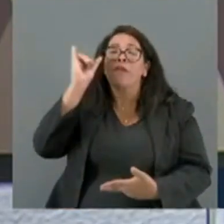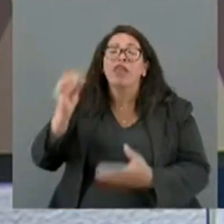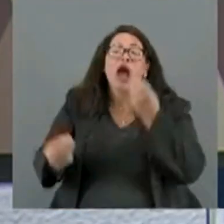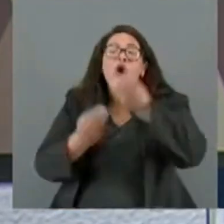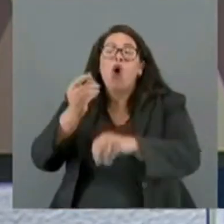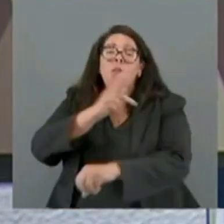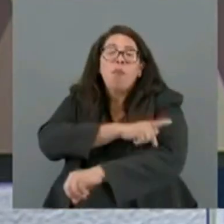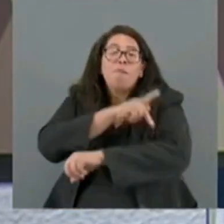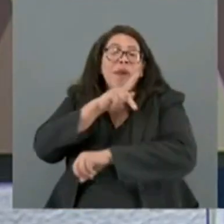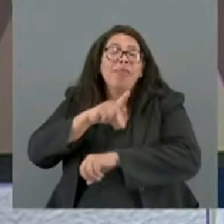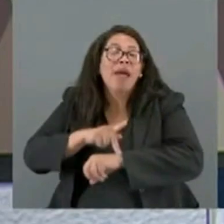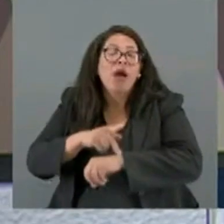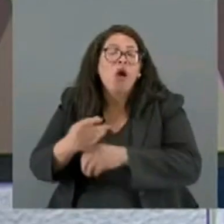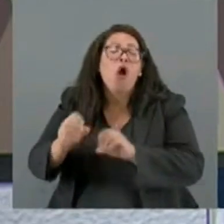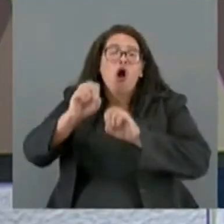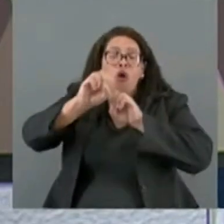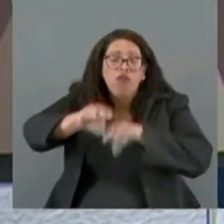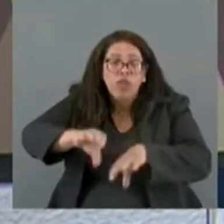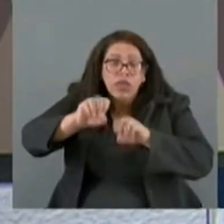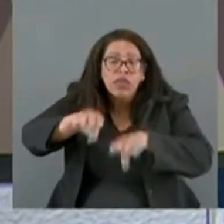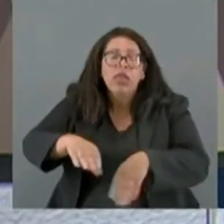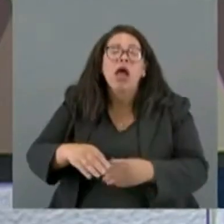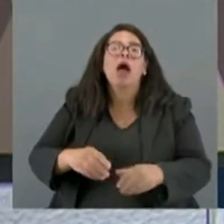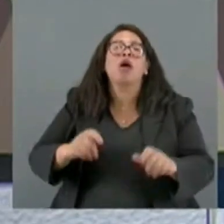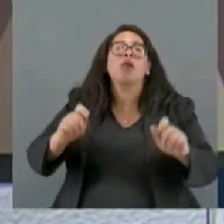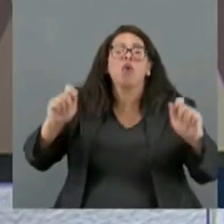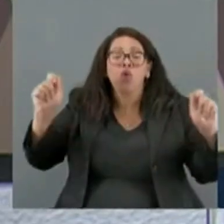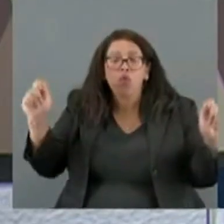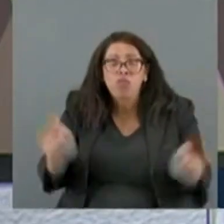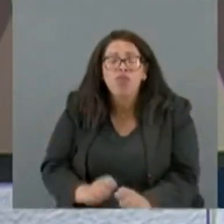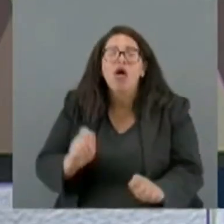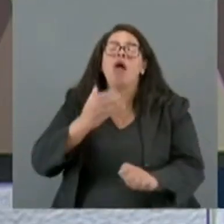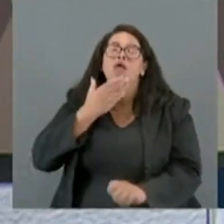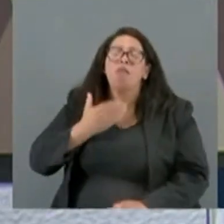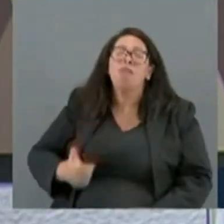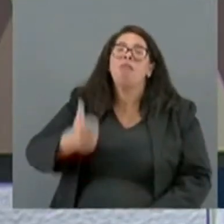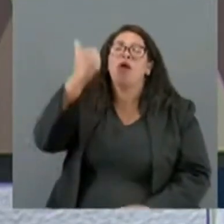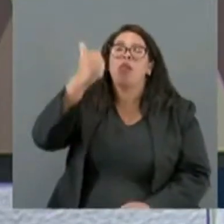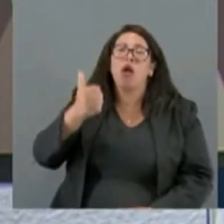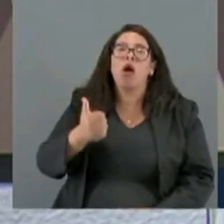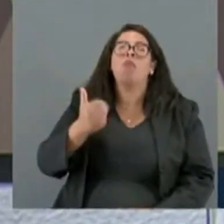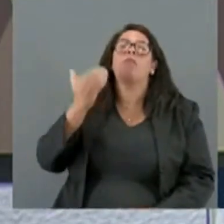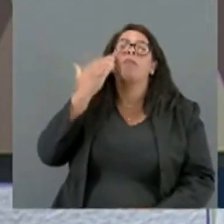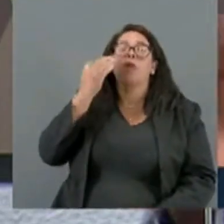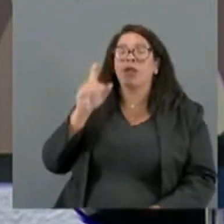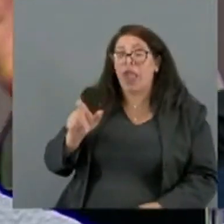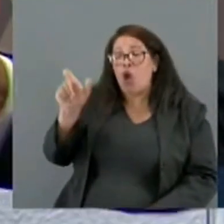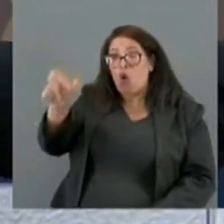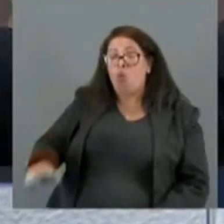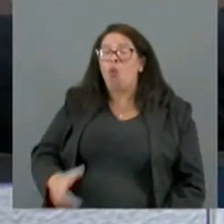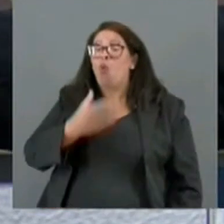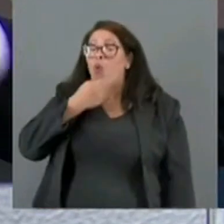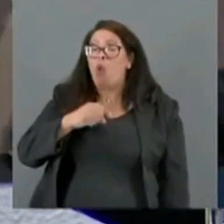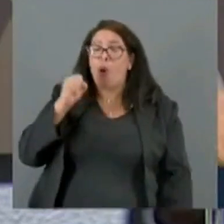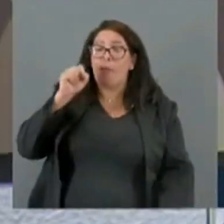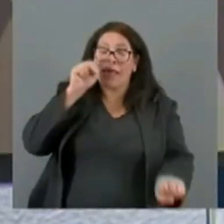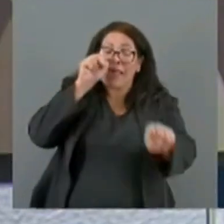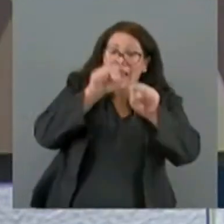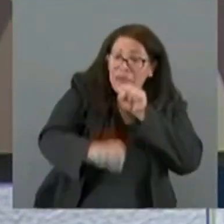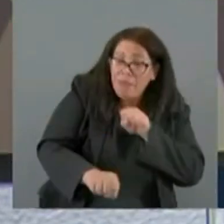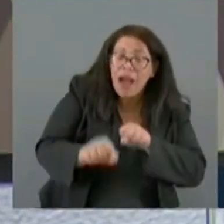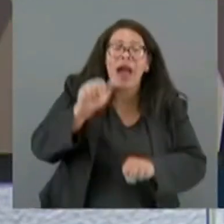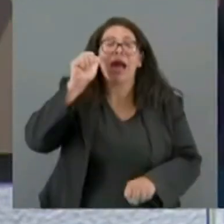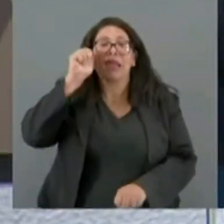mais eficiência, as medidas protetivas com mais eficiência, porque nós sabemos que o autor de feminicídio, conforme havia dito da